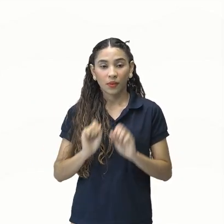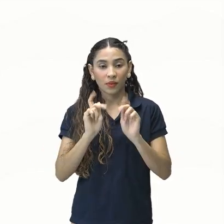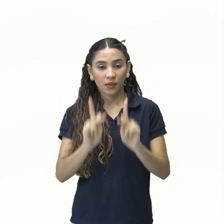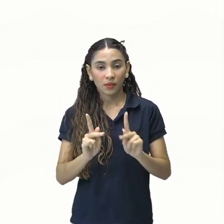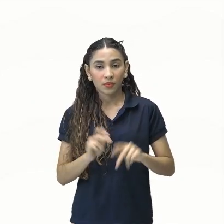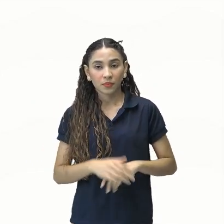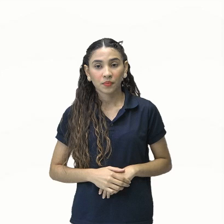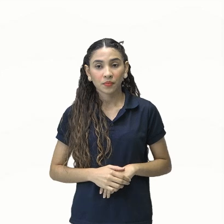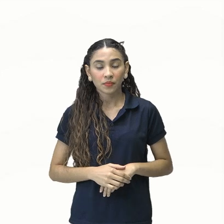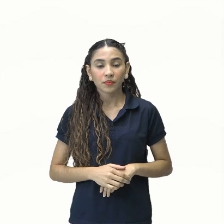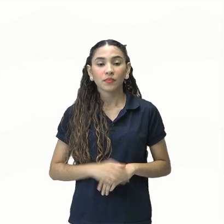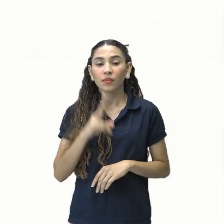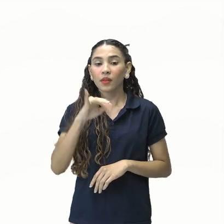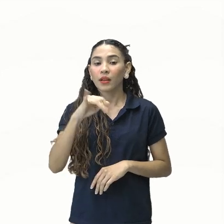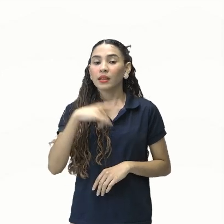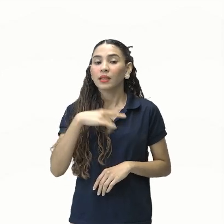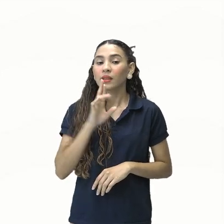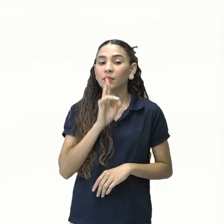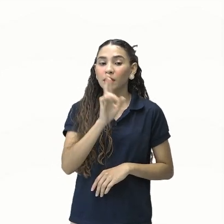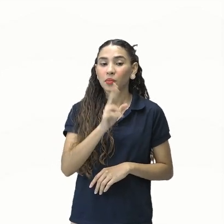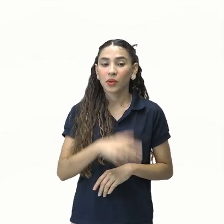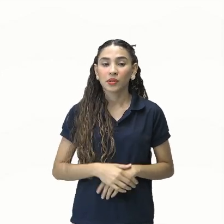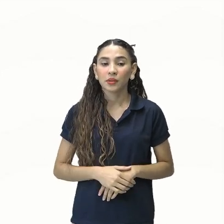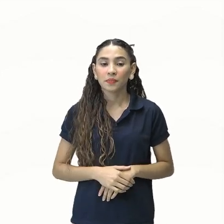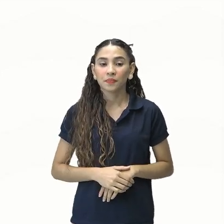Ok? E eu vou ter como resultado